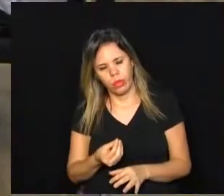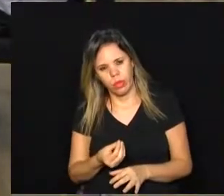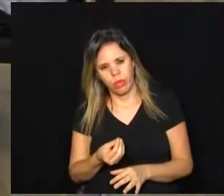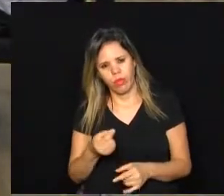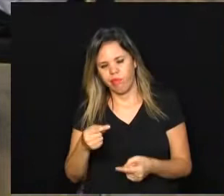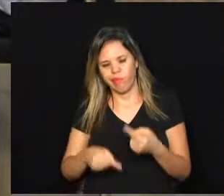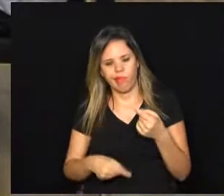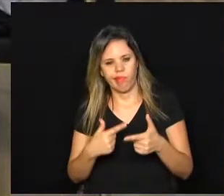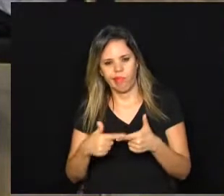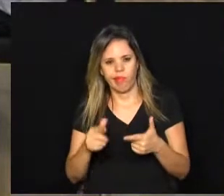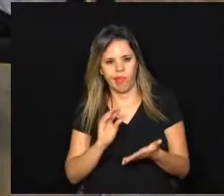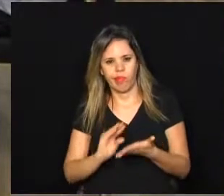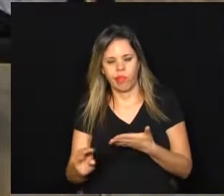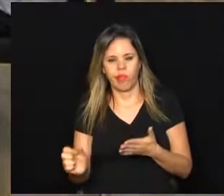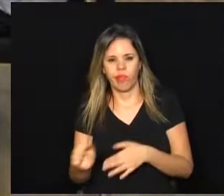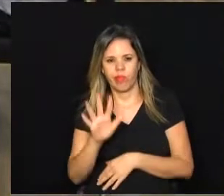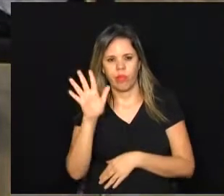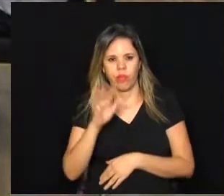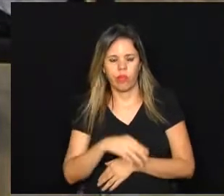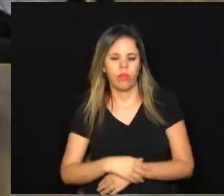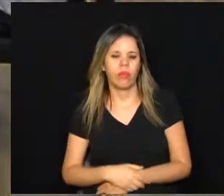em investimento muito alto?